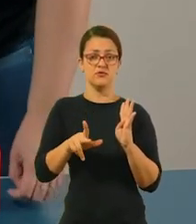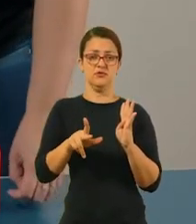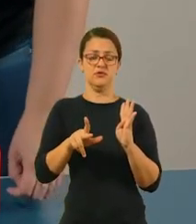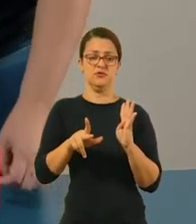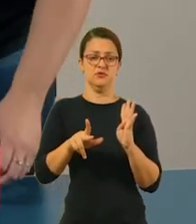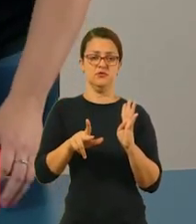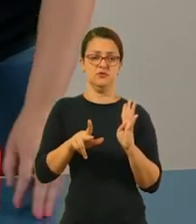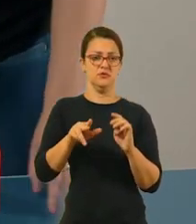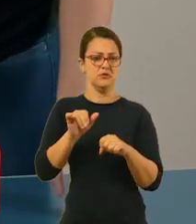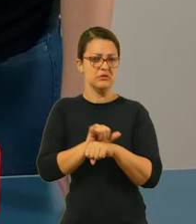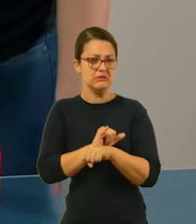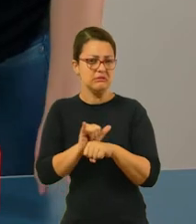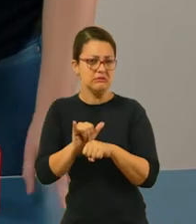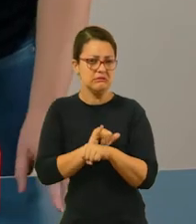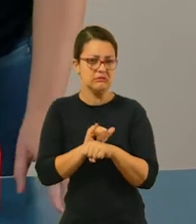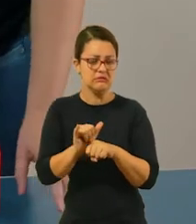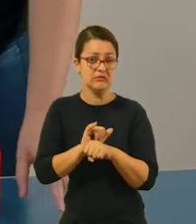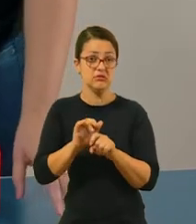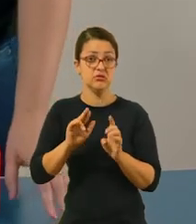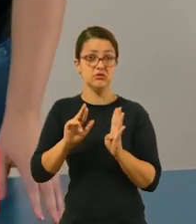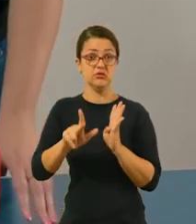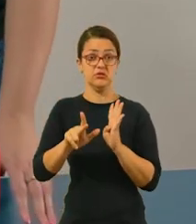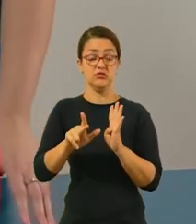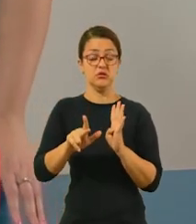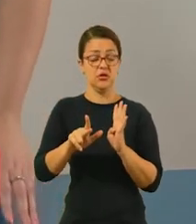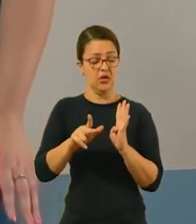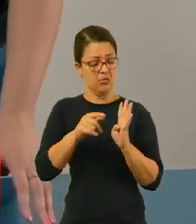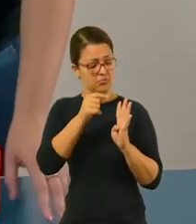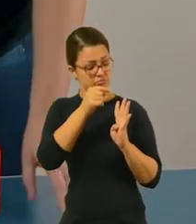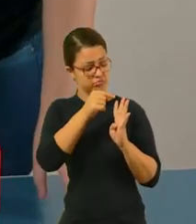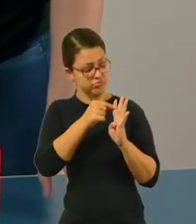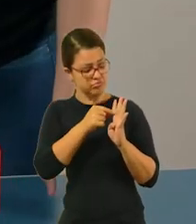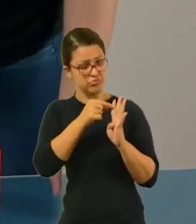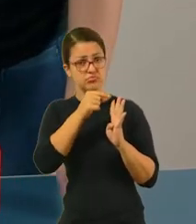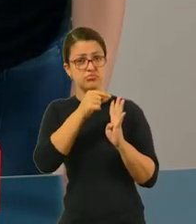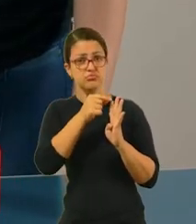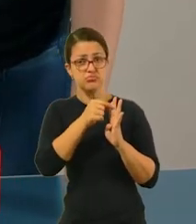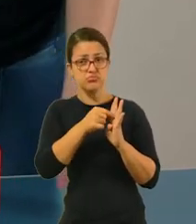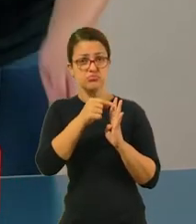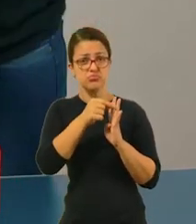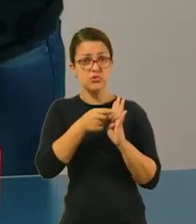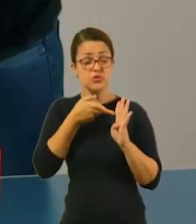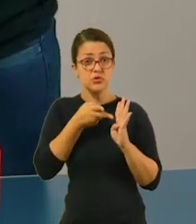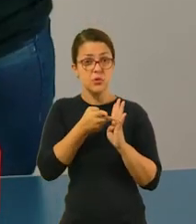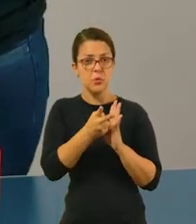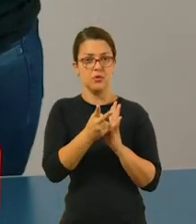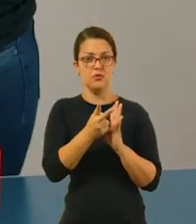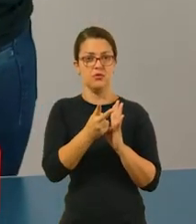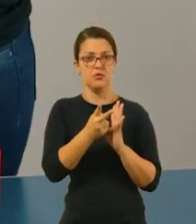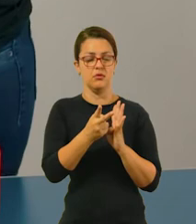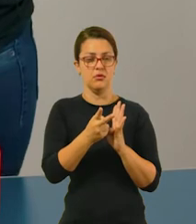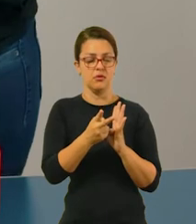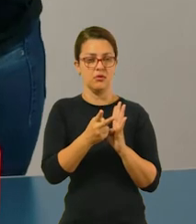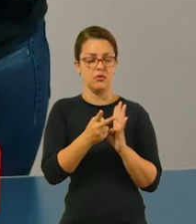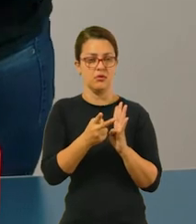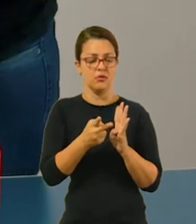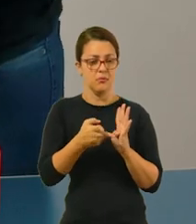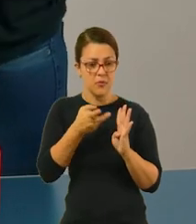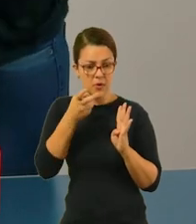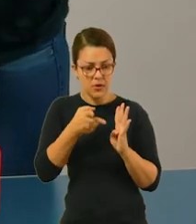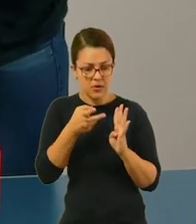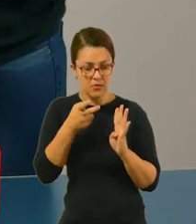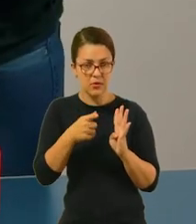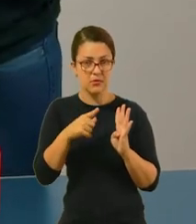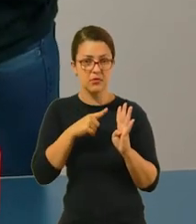de diferentes maneiras. A forma como cada bolinha estava em cada ábaco formou uma sequência. Em